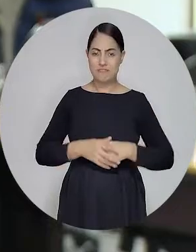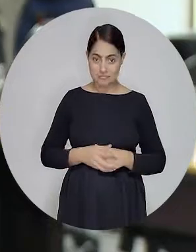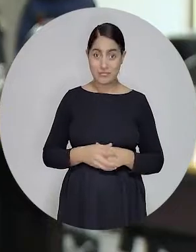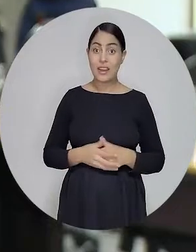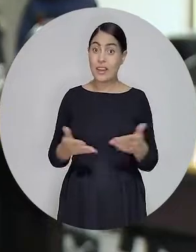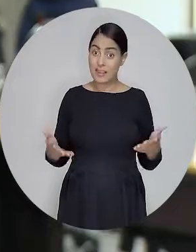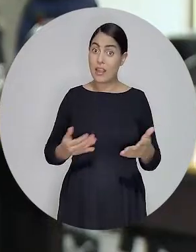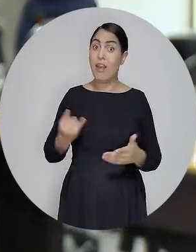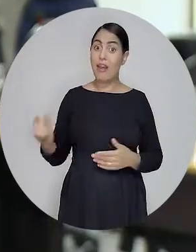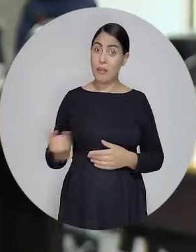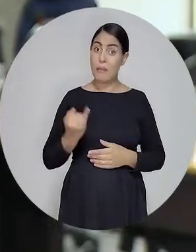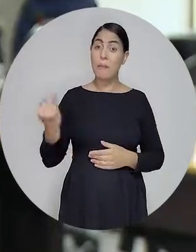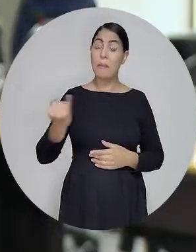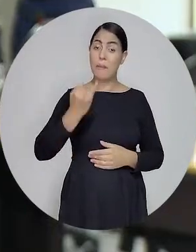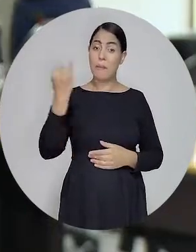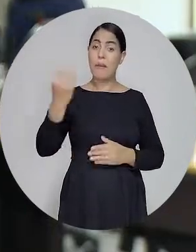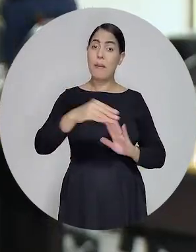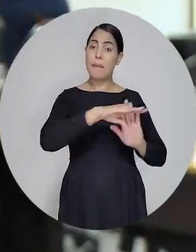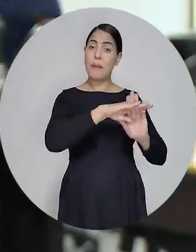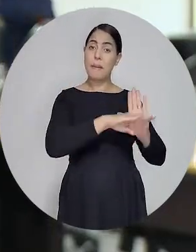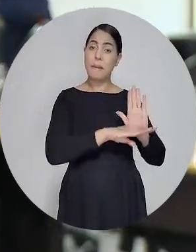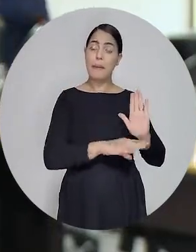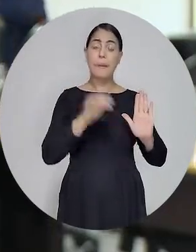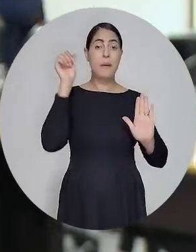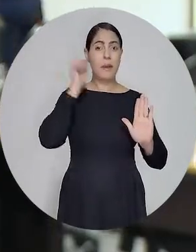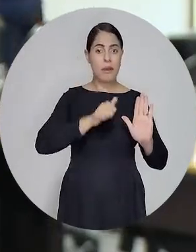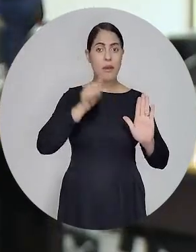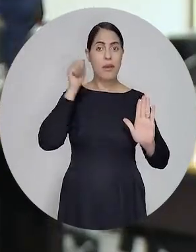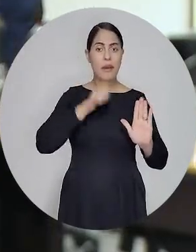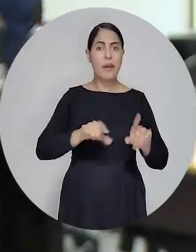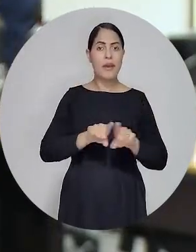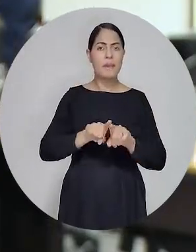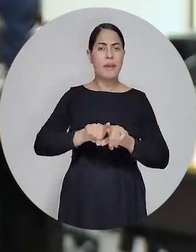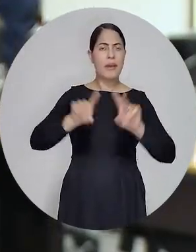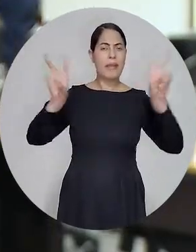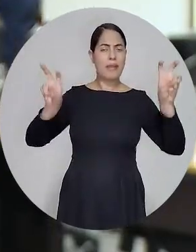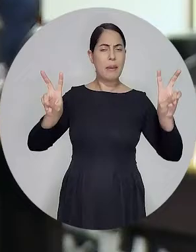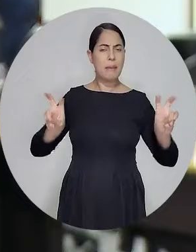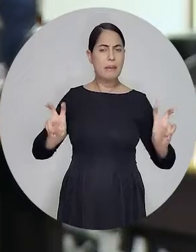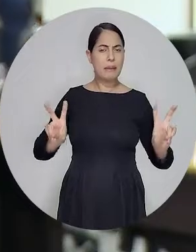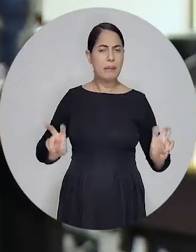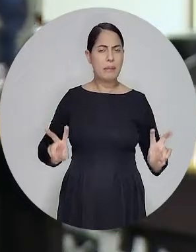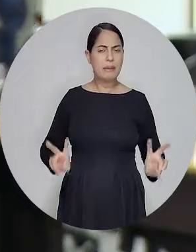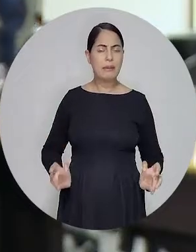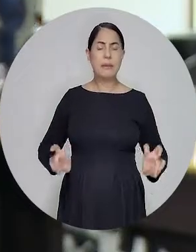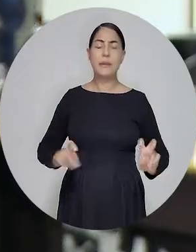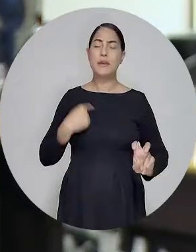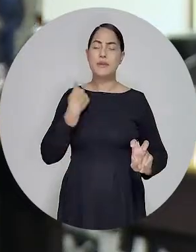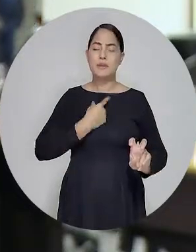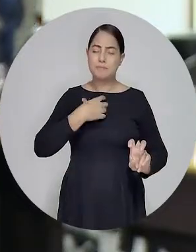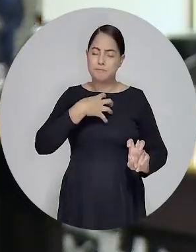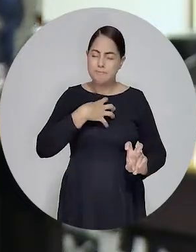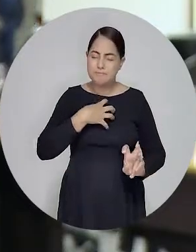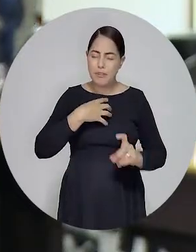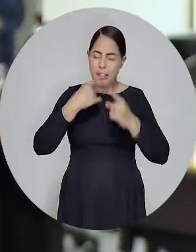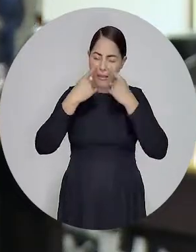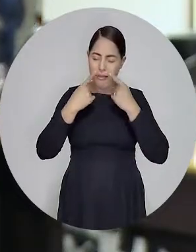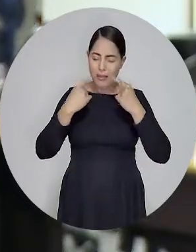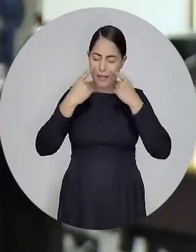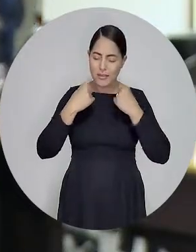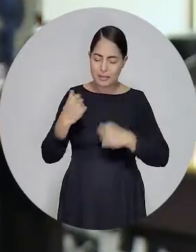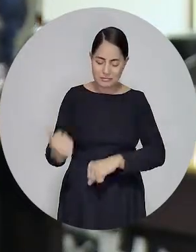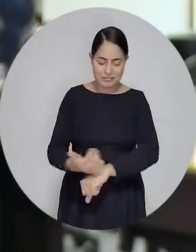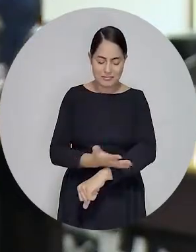feliz, um evento emblemático, importante, principalmente por conta da pauta feminina, Foram vários temas,